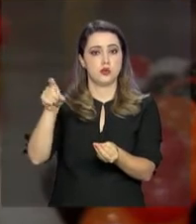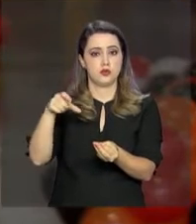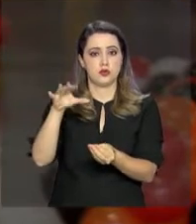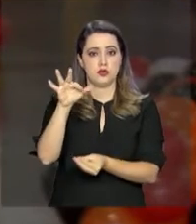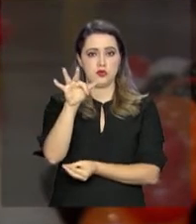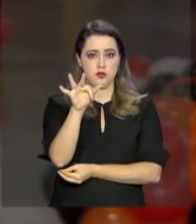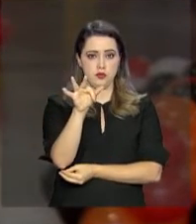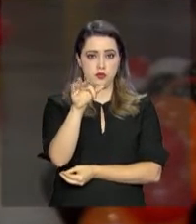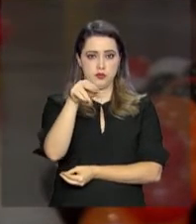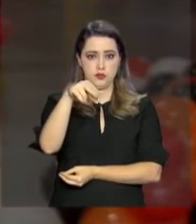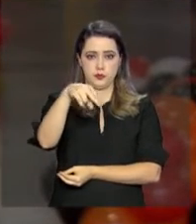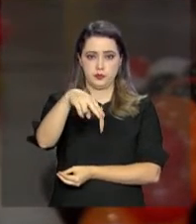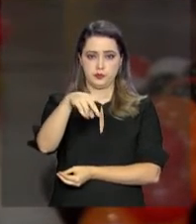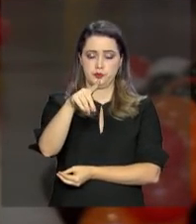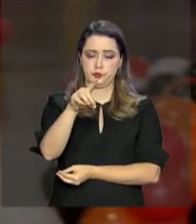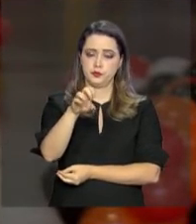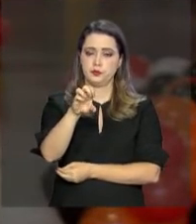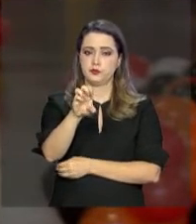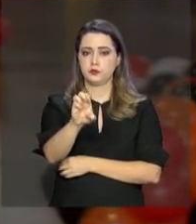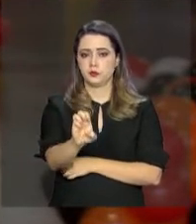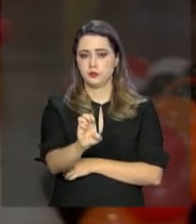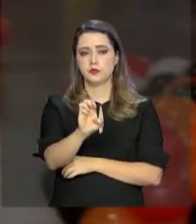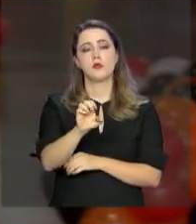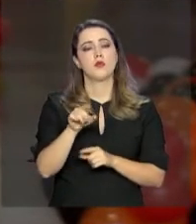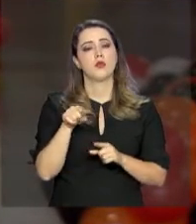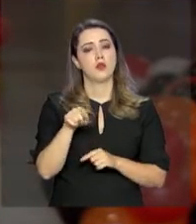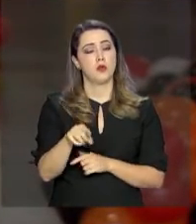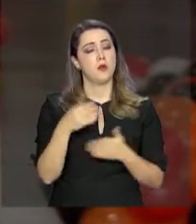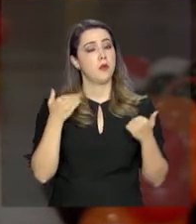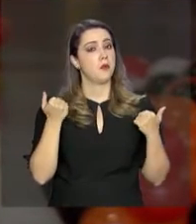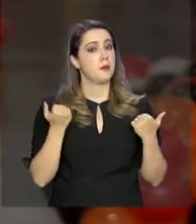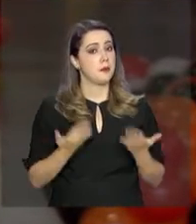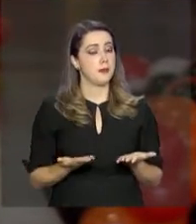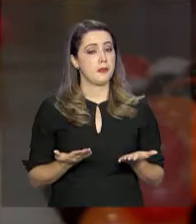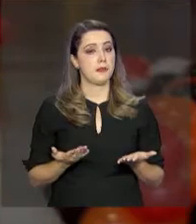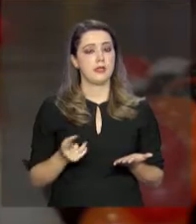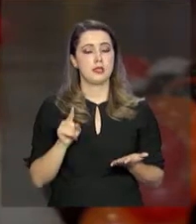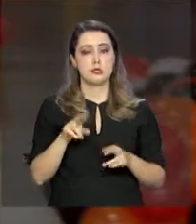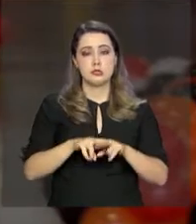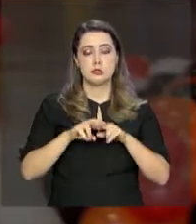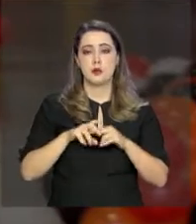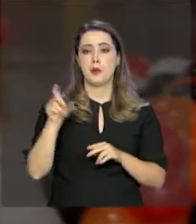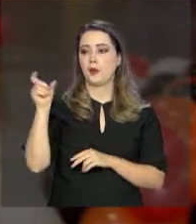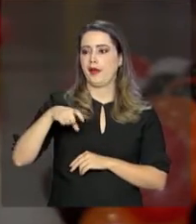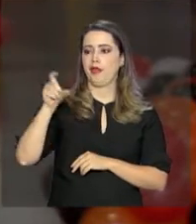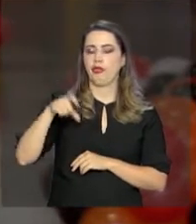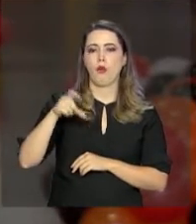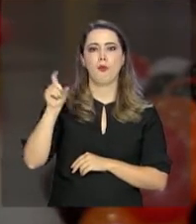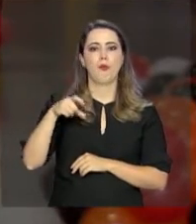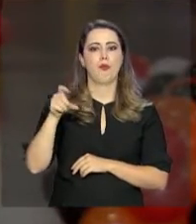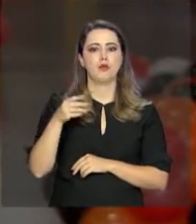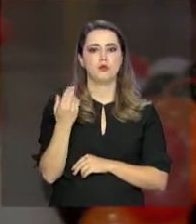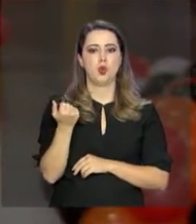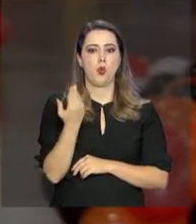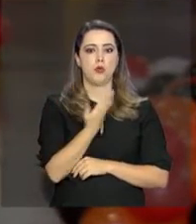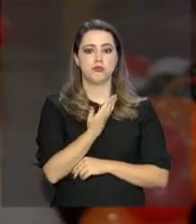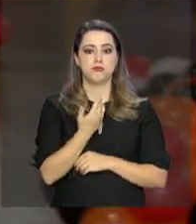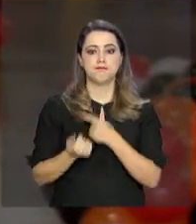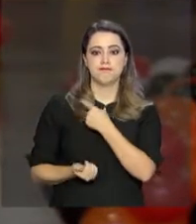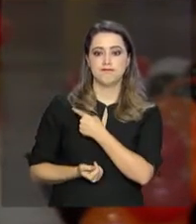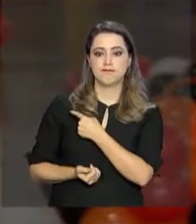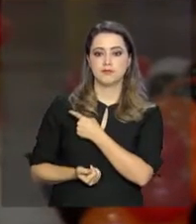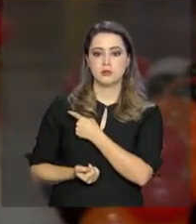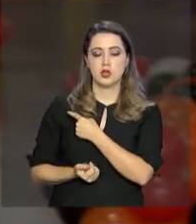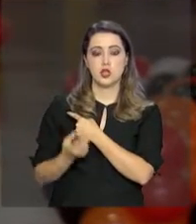fnde é o fundo nacional de desenvolvimento da educação através de um cartão de débito como eixo do programa